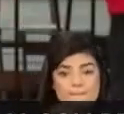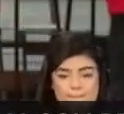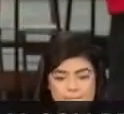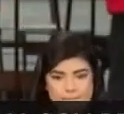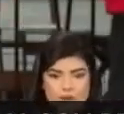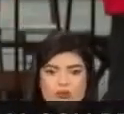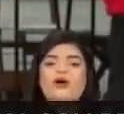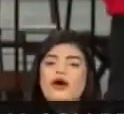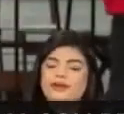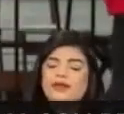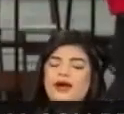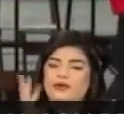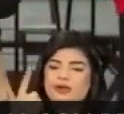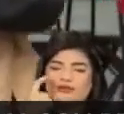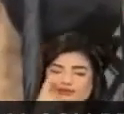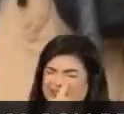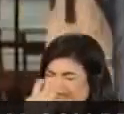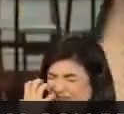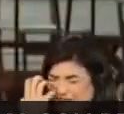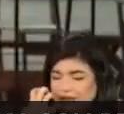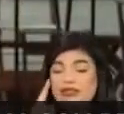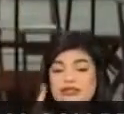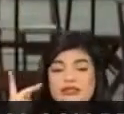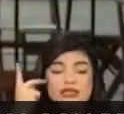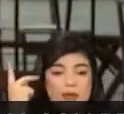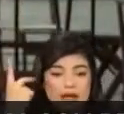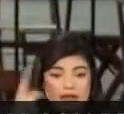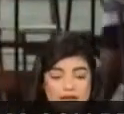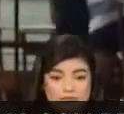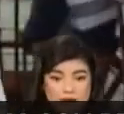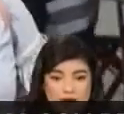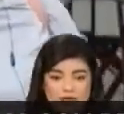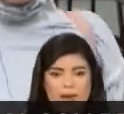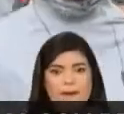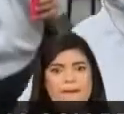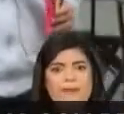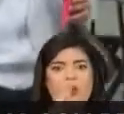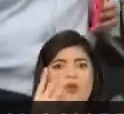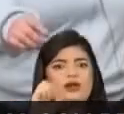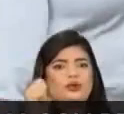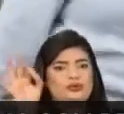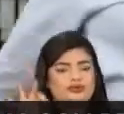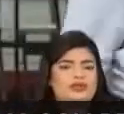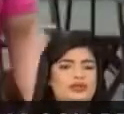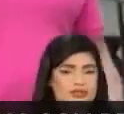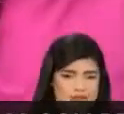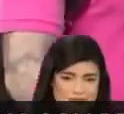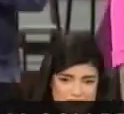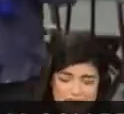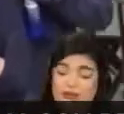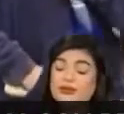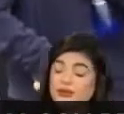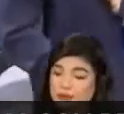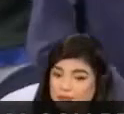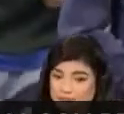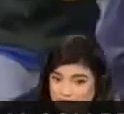na temperatura. Em São Paulo, a maior cidade do país, os casos subiram 48% este ano. Para os